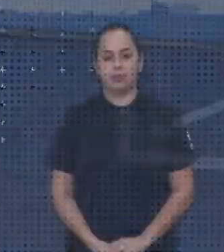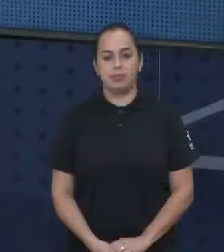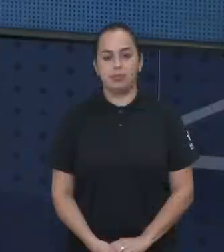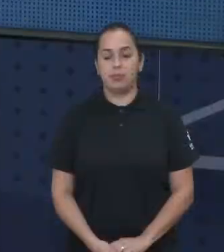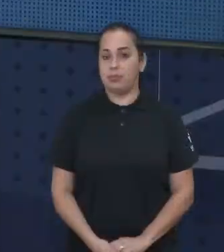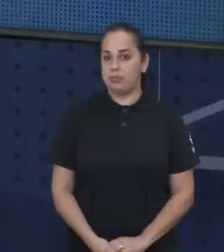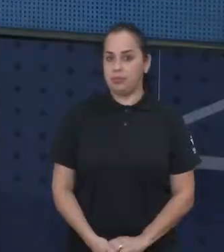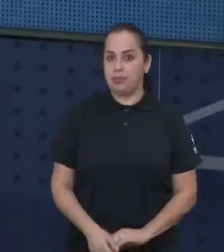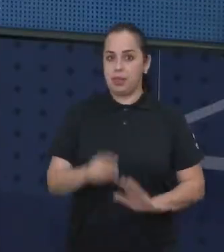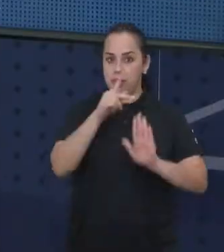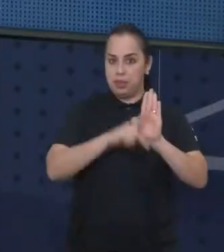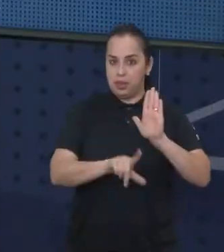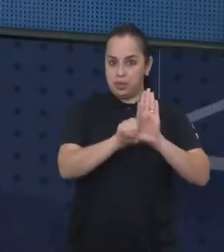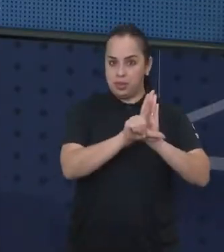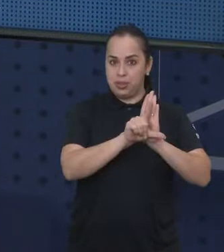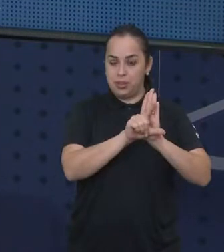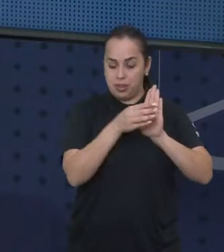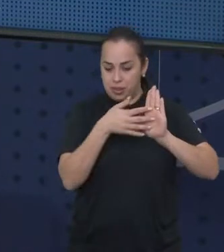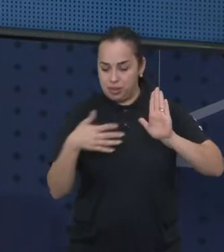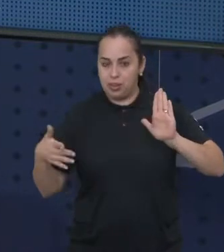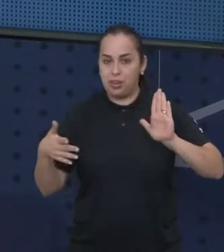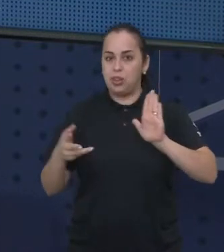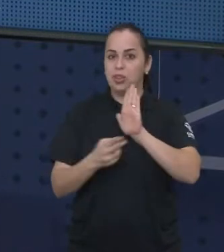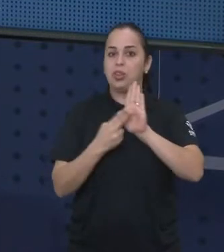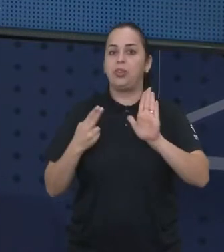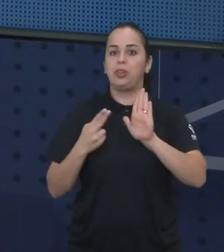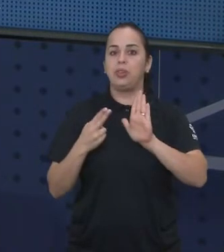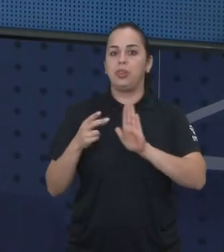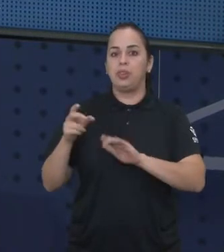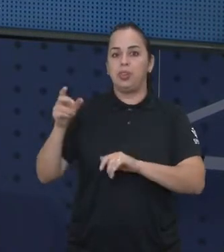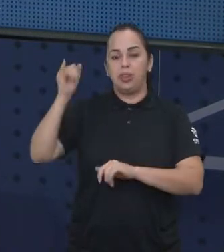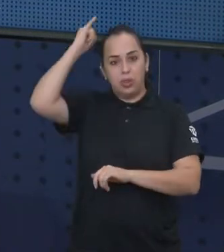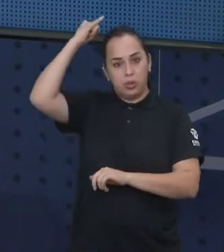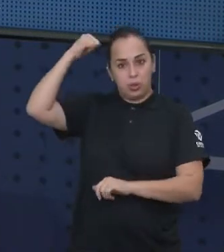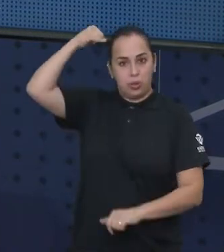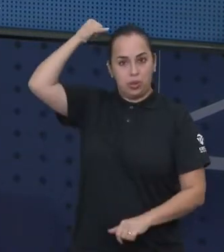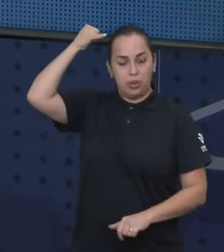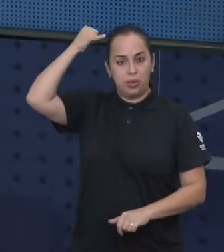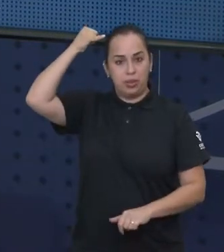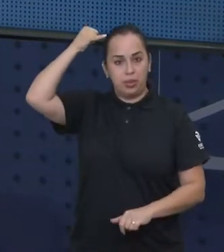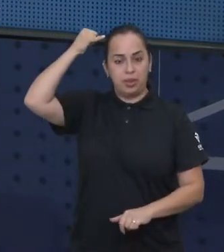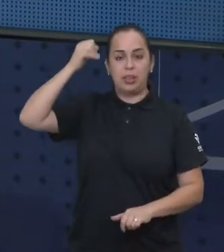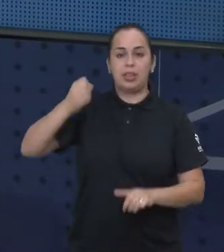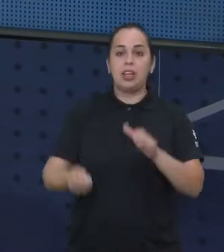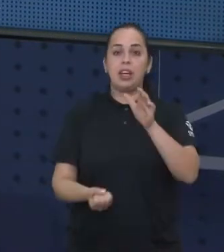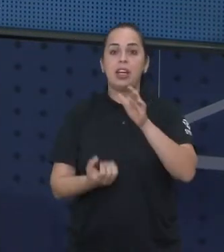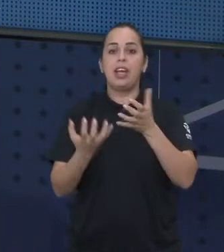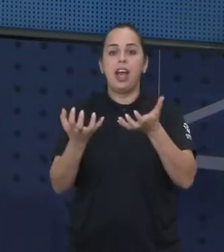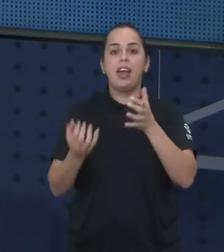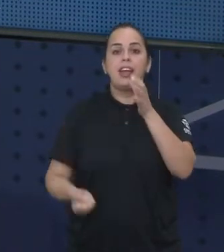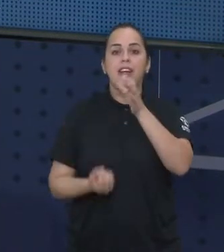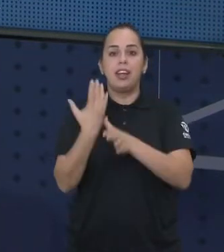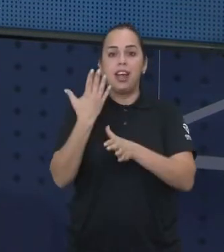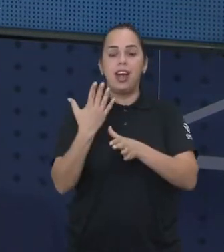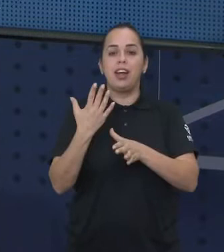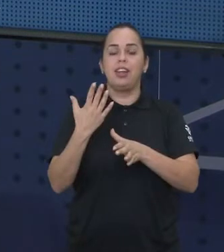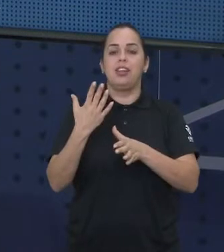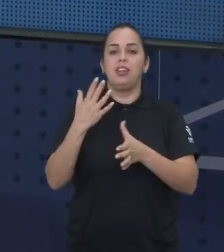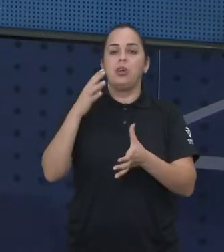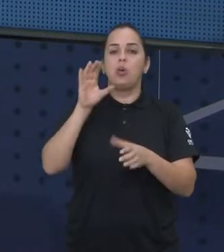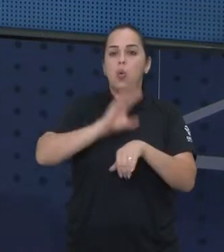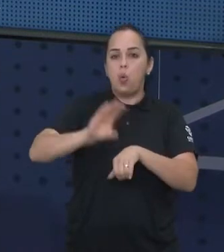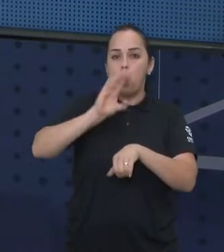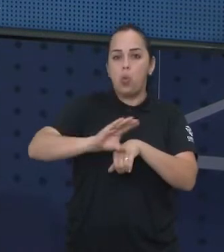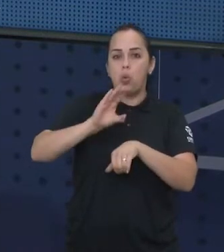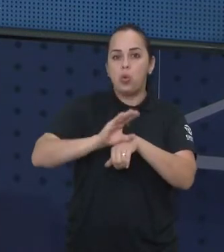é um projeto de lei em tramitação de autoria do Vereador Doutor José Cláudio prevê a implementação de cursos